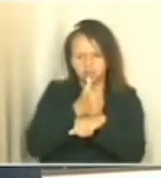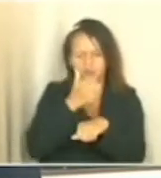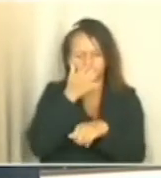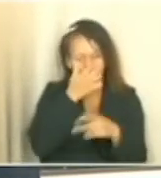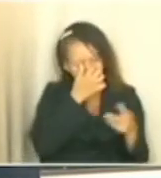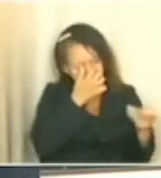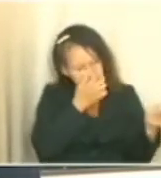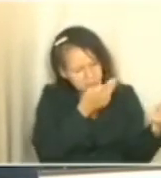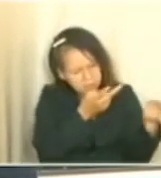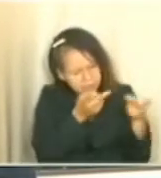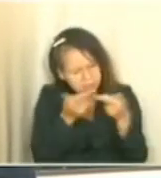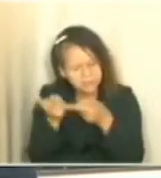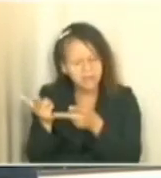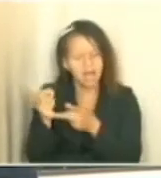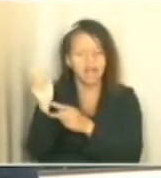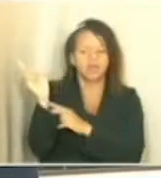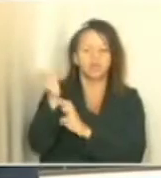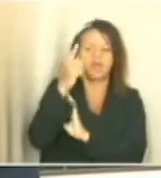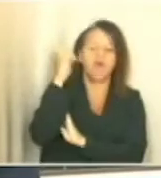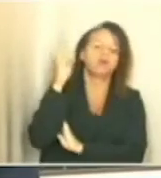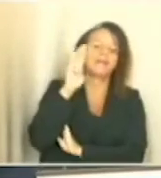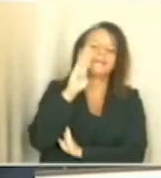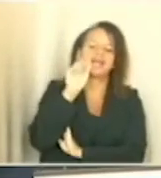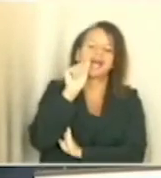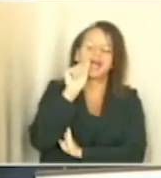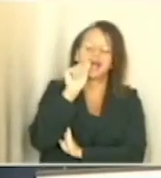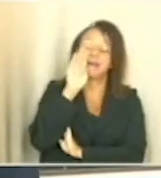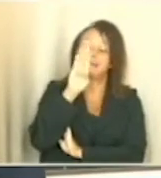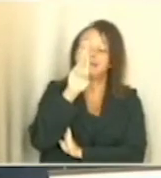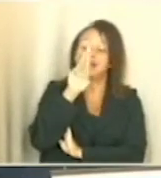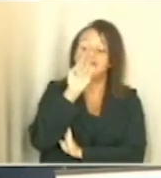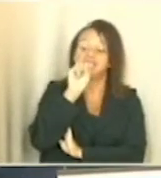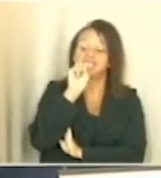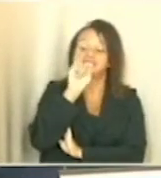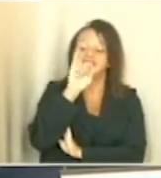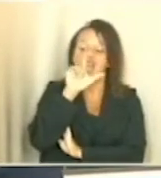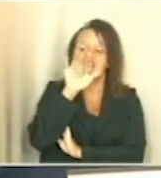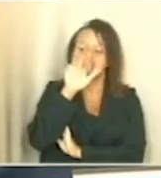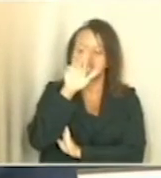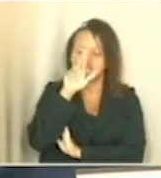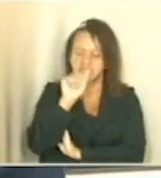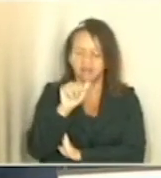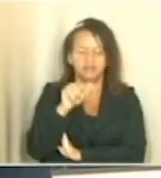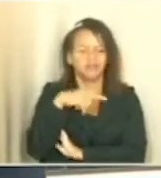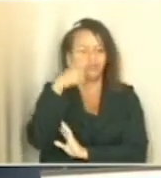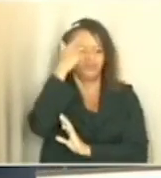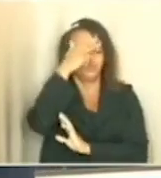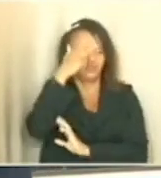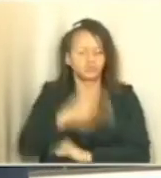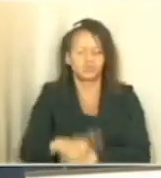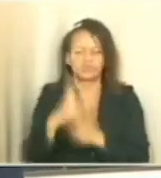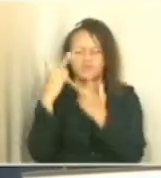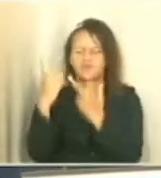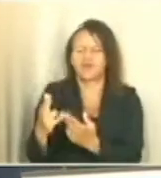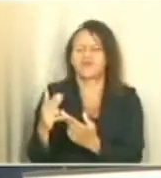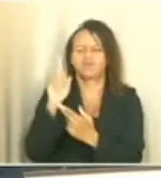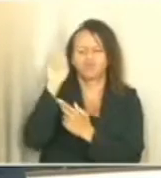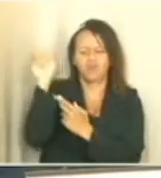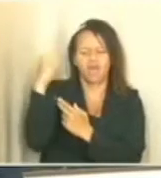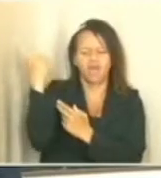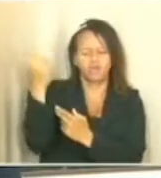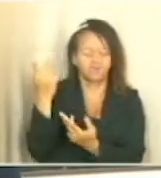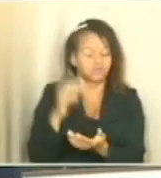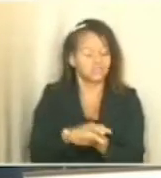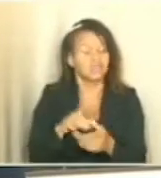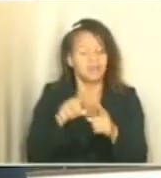saúde no Alto da Brasileira e a situação é rigorosamente a mesma. Sem falar dos